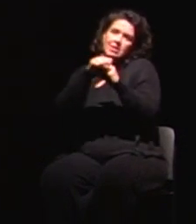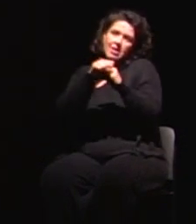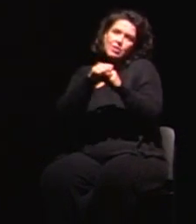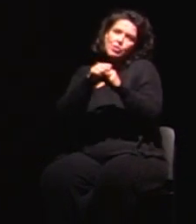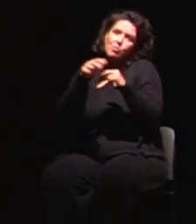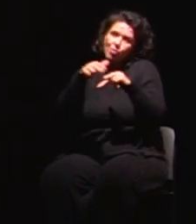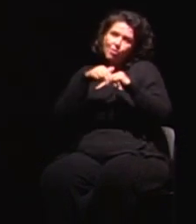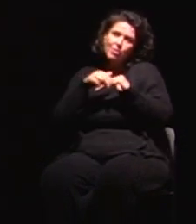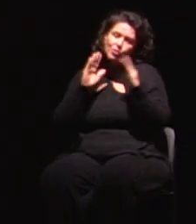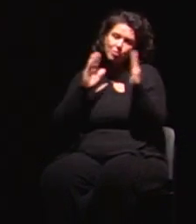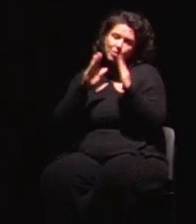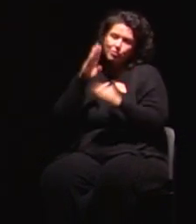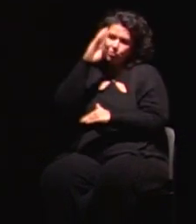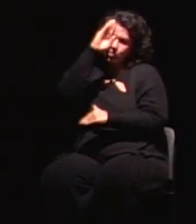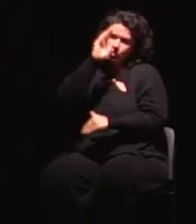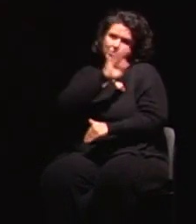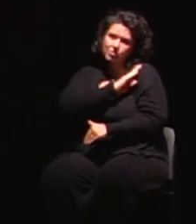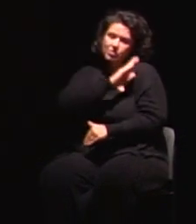ditadura militar.